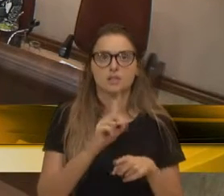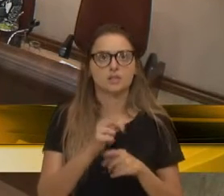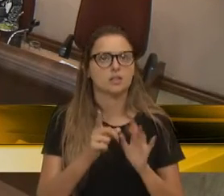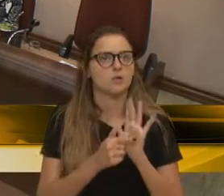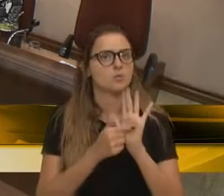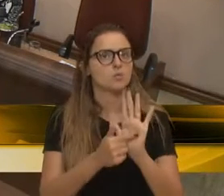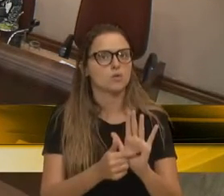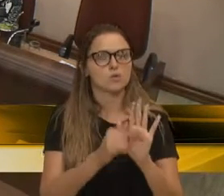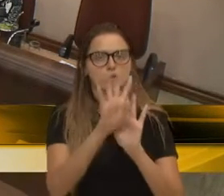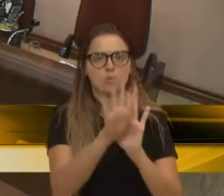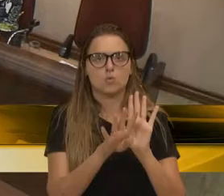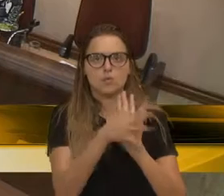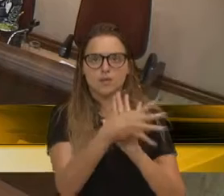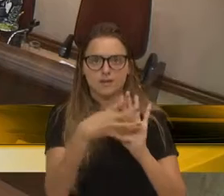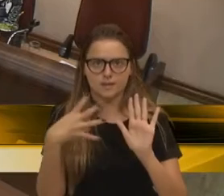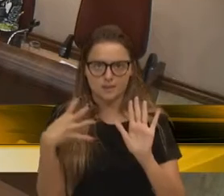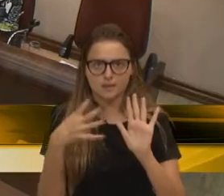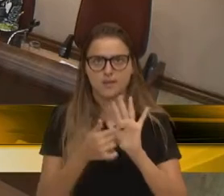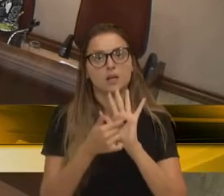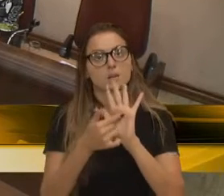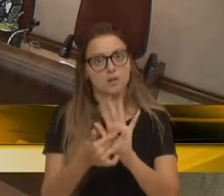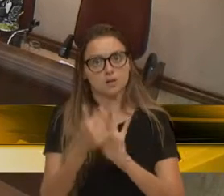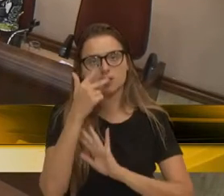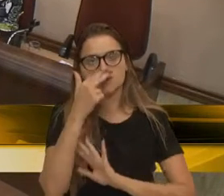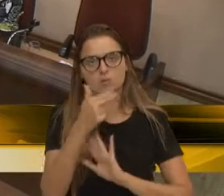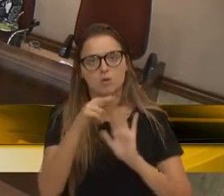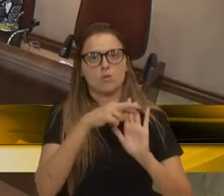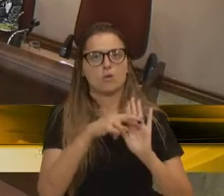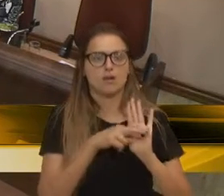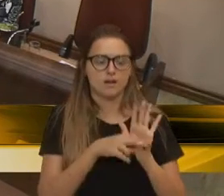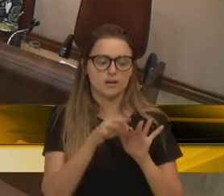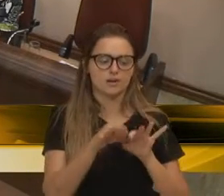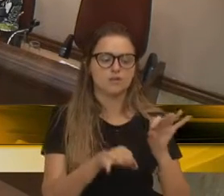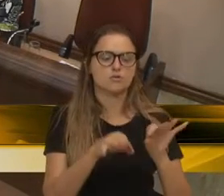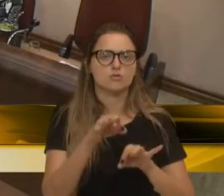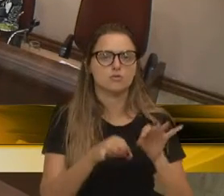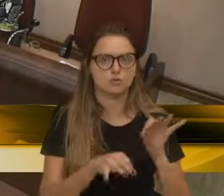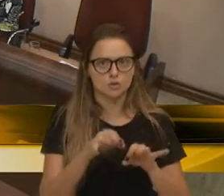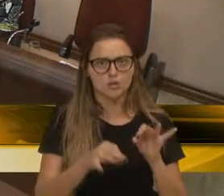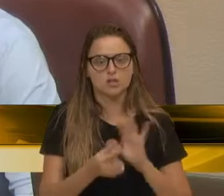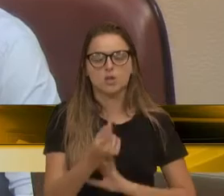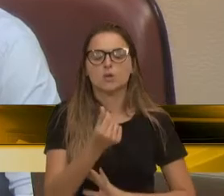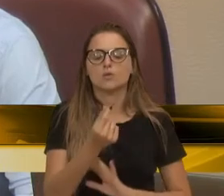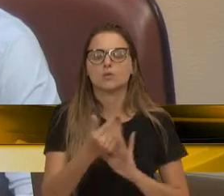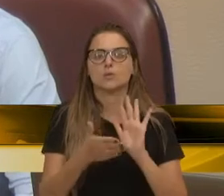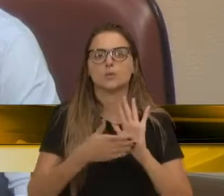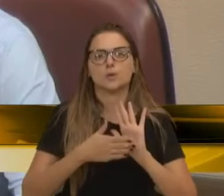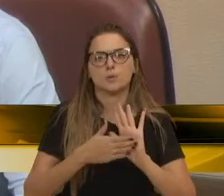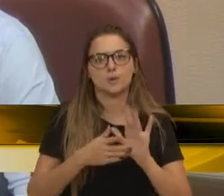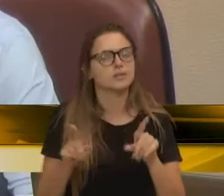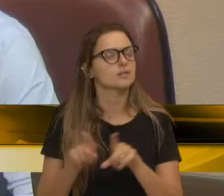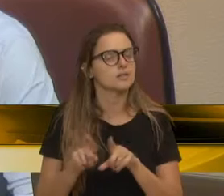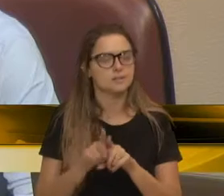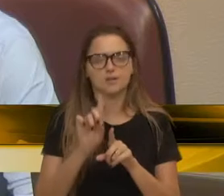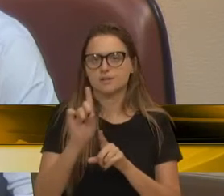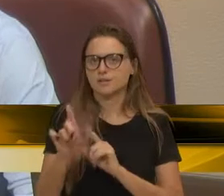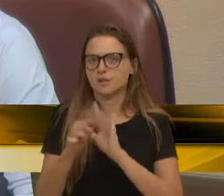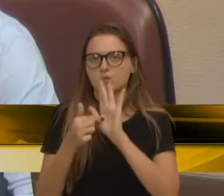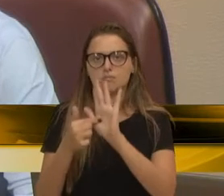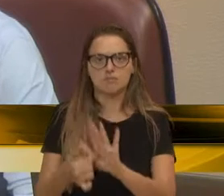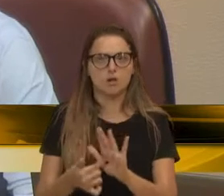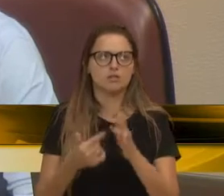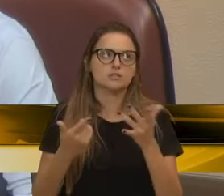planilha tarifária como requer o ordenamento jurídico o preço proposto também não apresenta alternativas